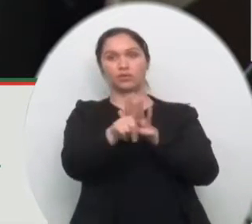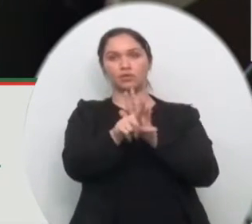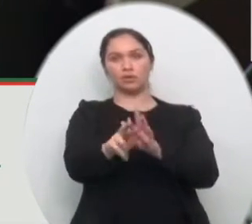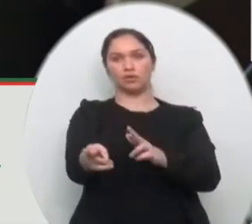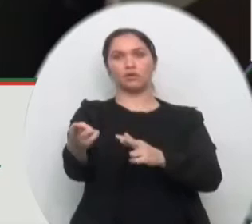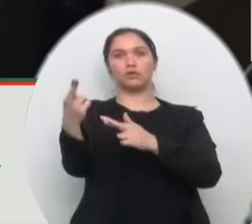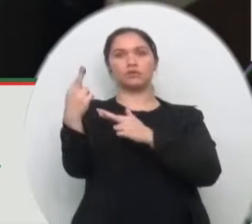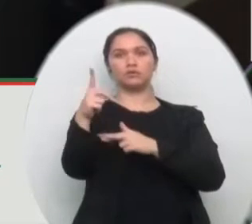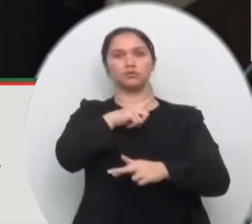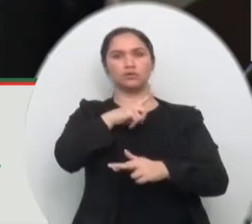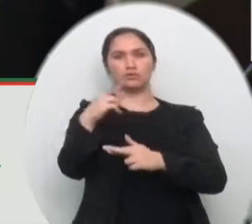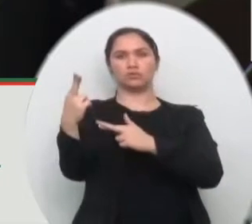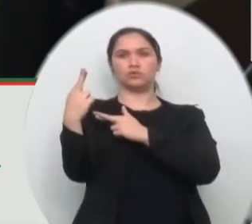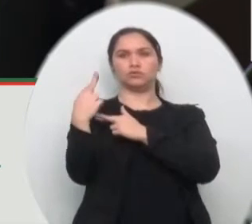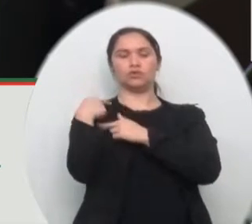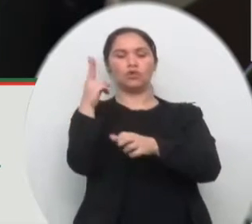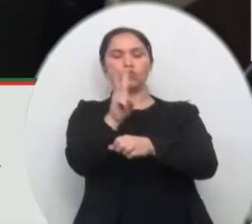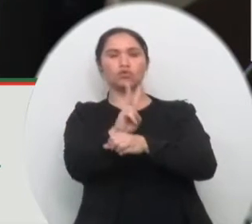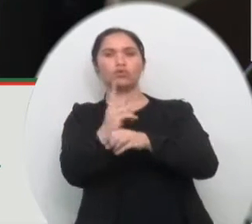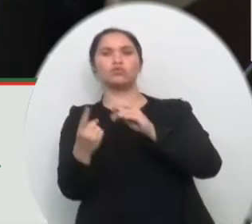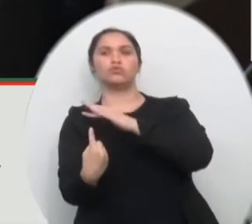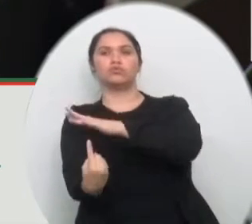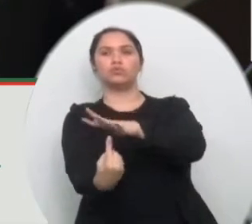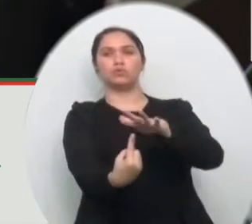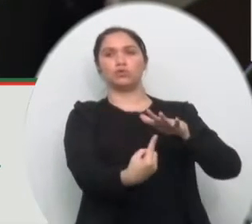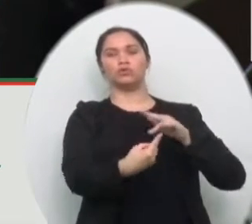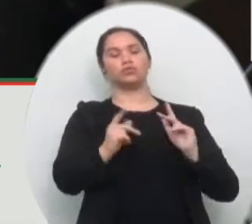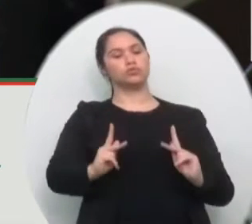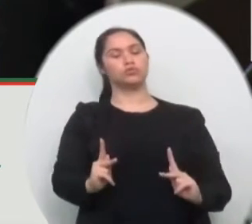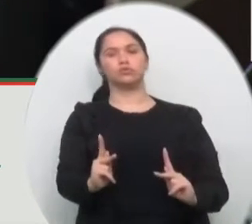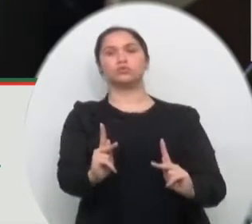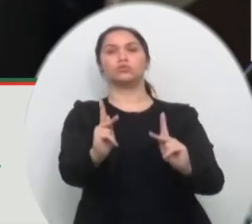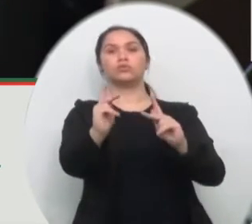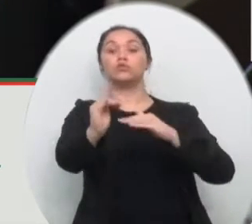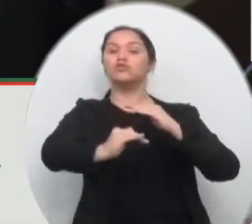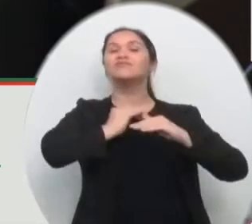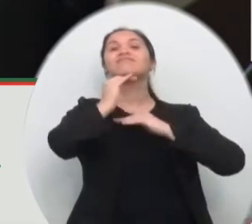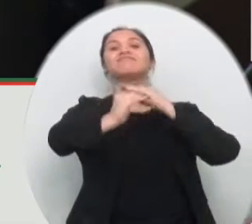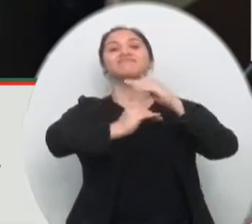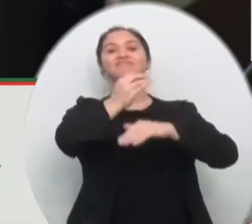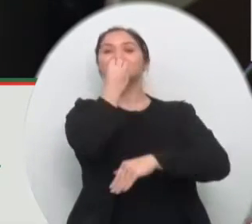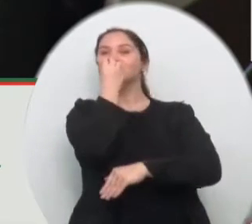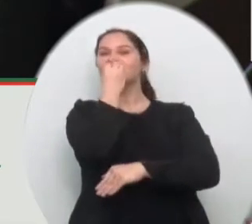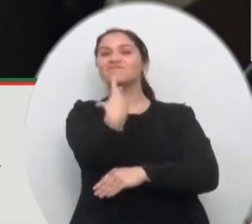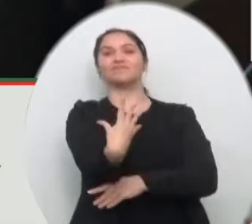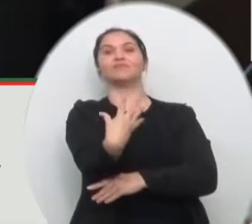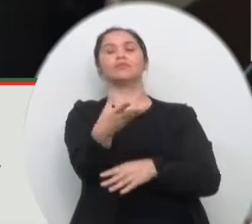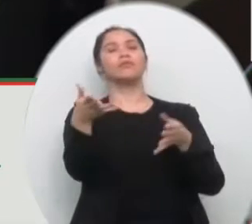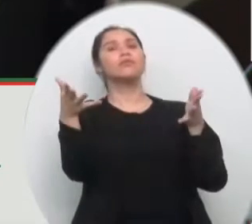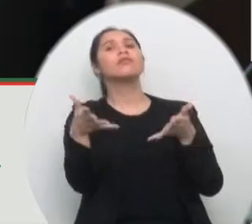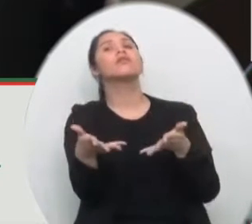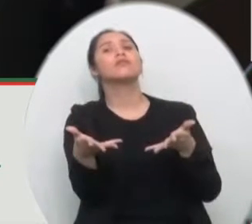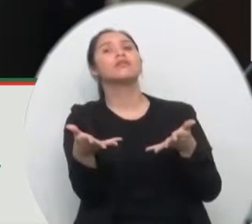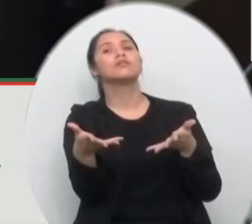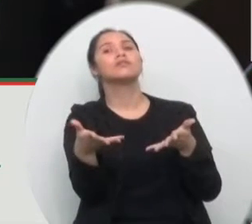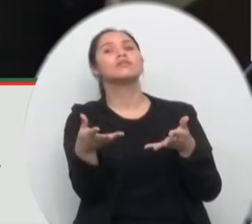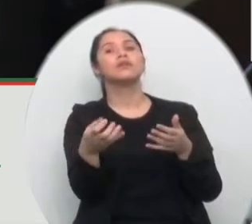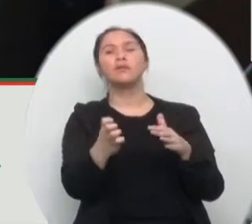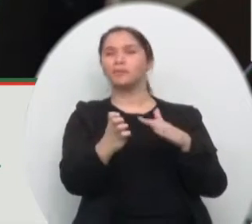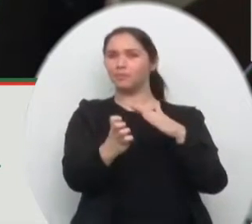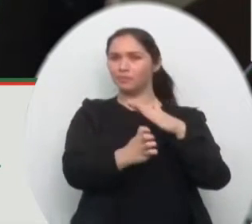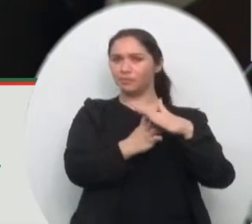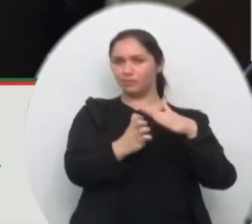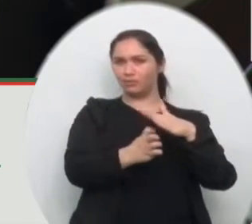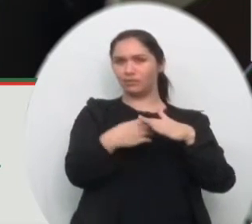ordem, o meio ambiente, protegendo e desenvolvendo. E agora? Uma empresa que